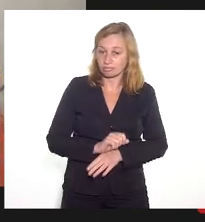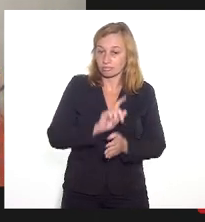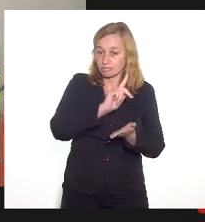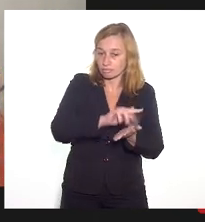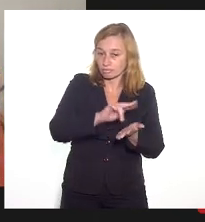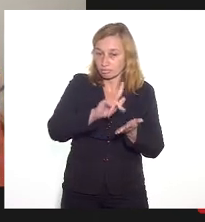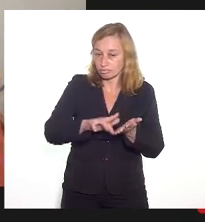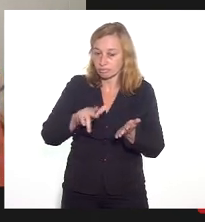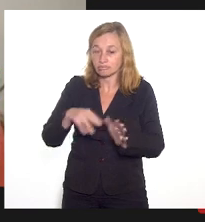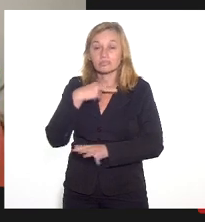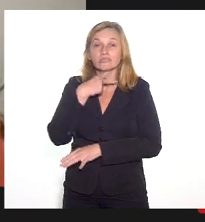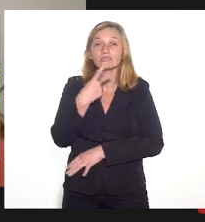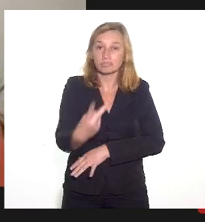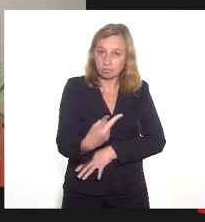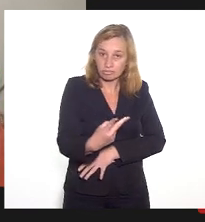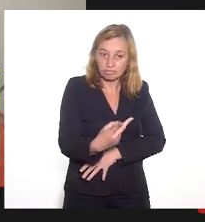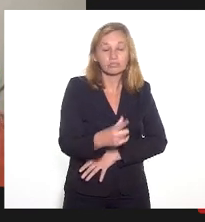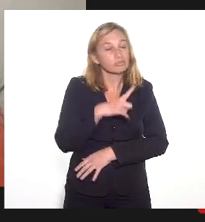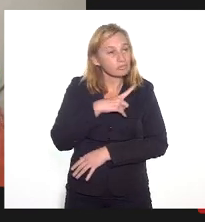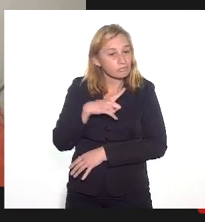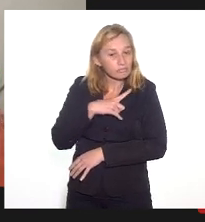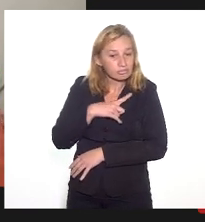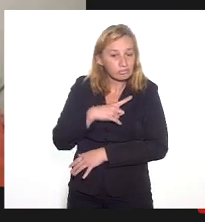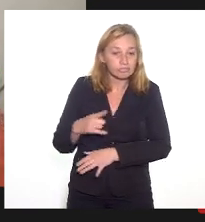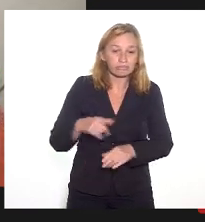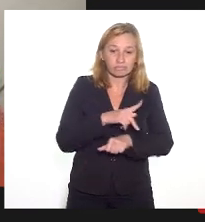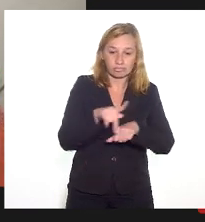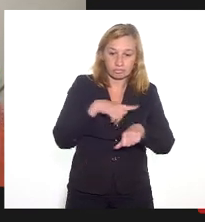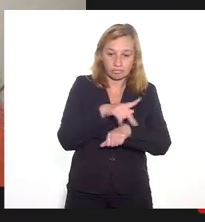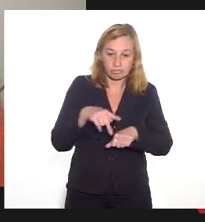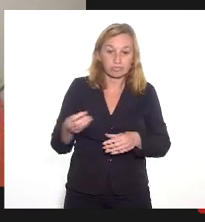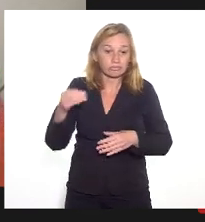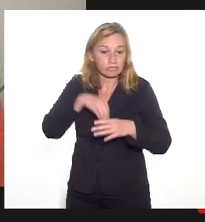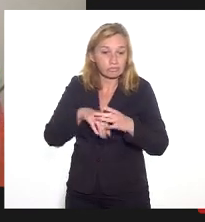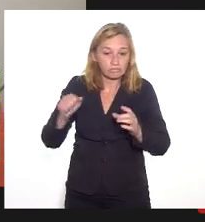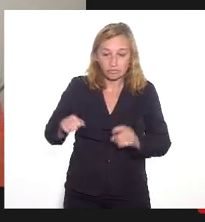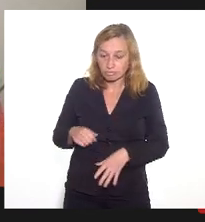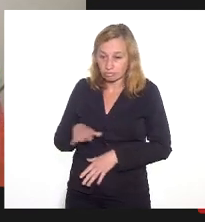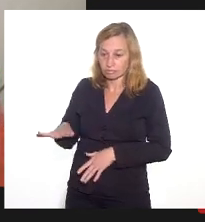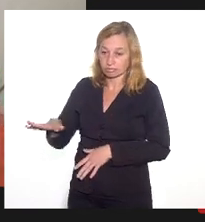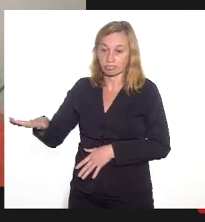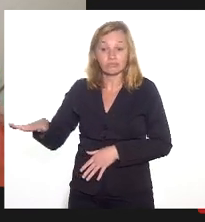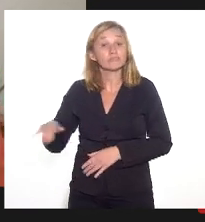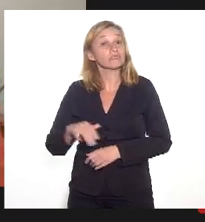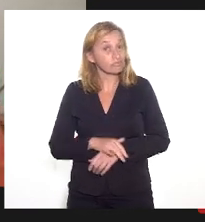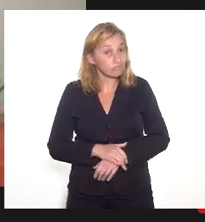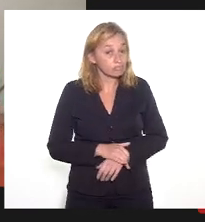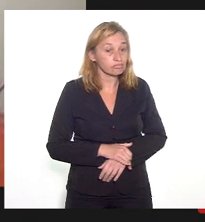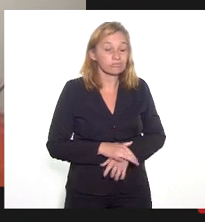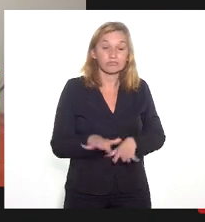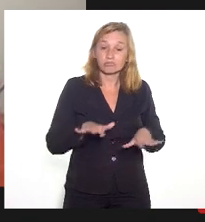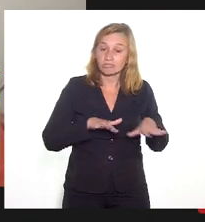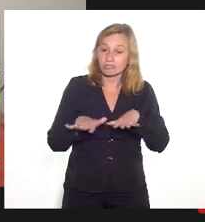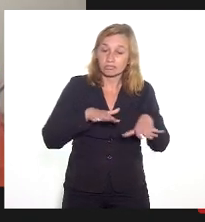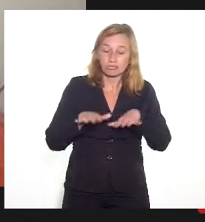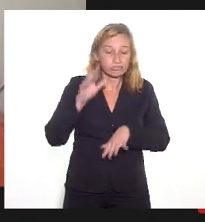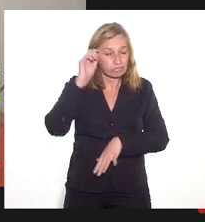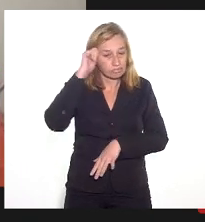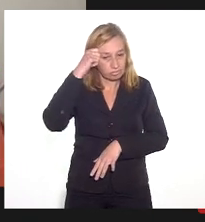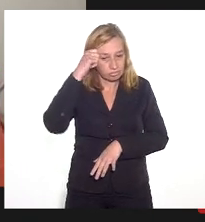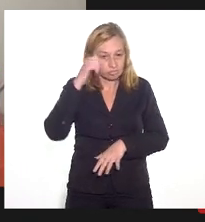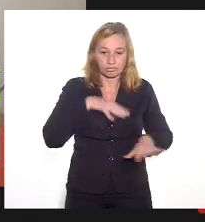diversidade de vozes que temos no nosso país, que temos dentro das favelas, das periferias, dos movimentos negros,